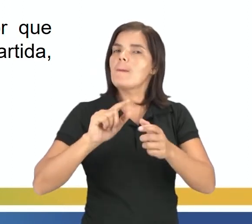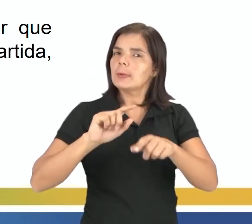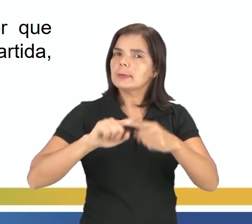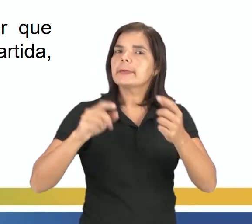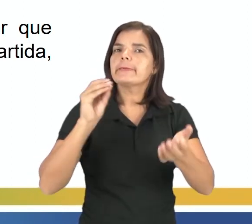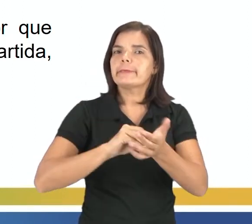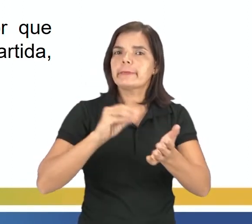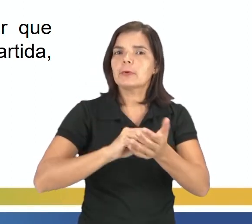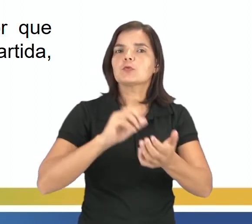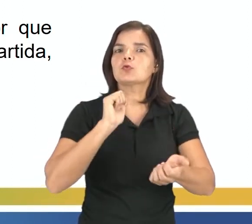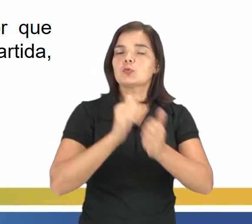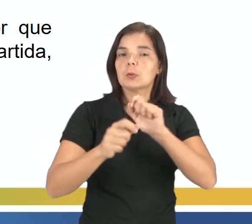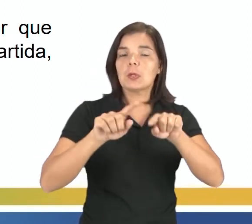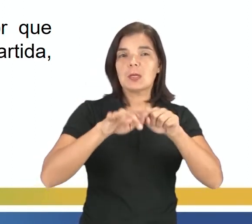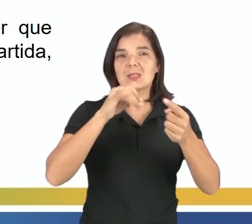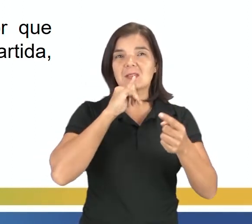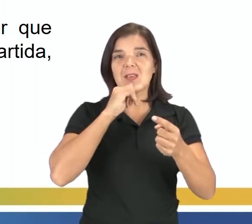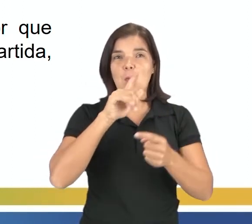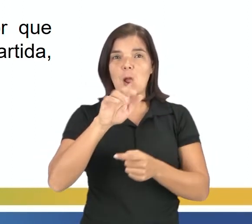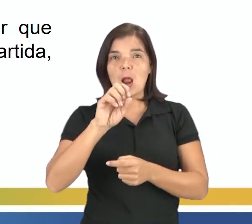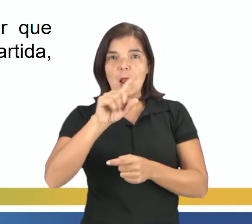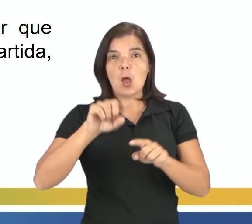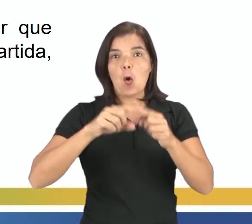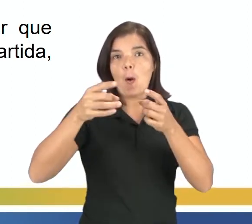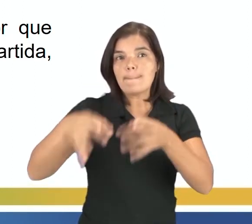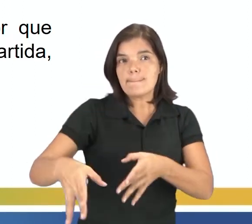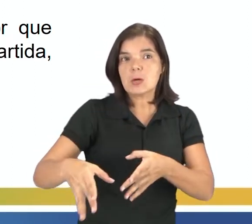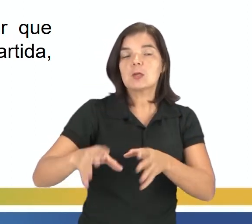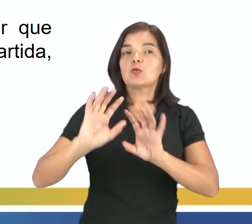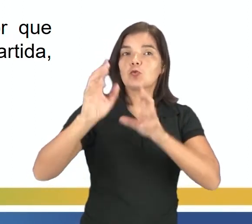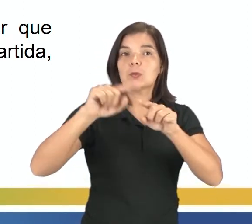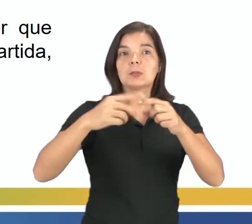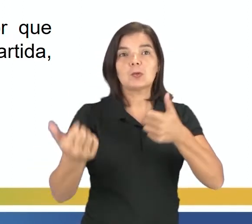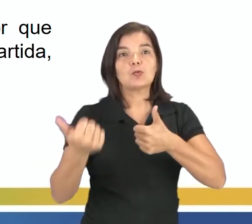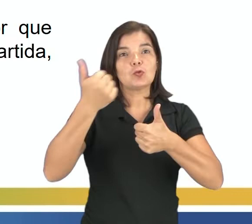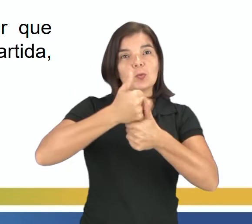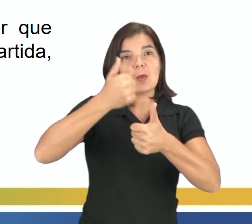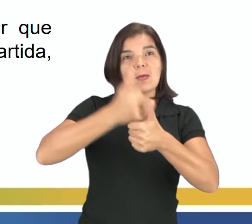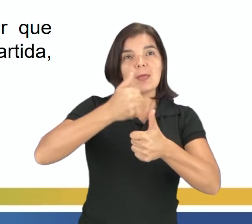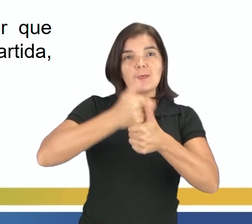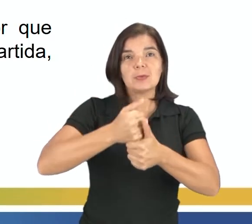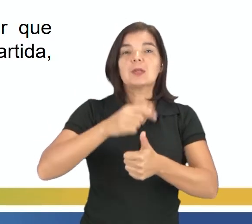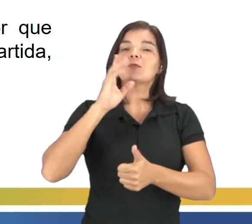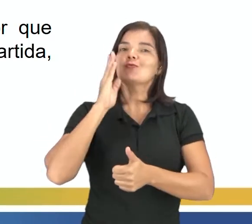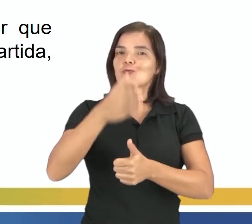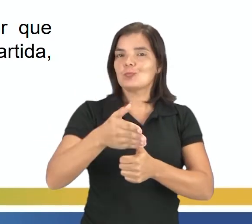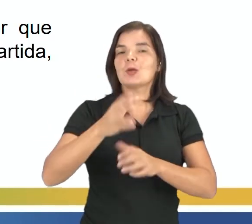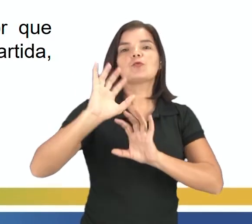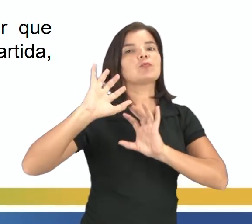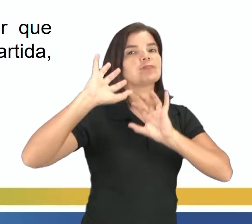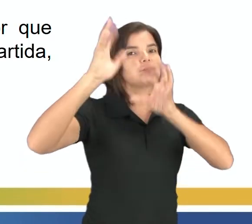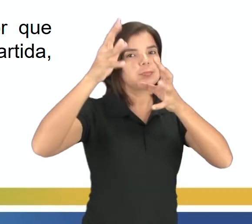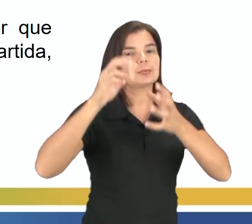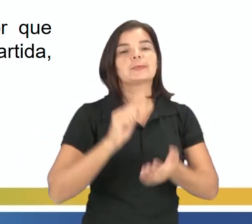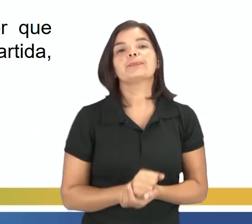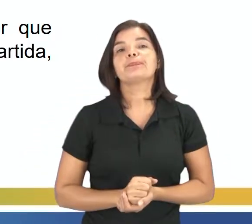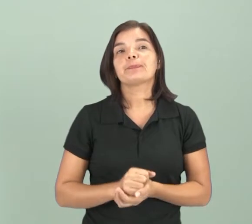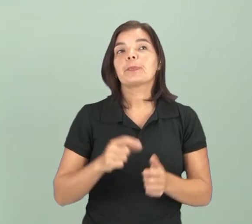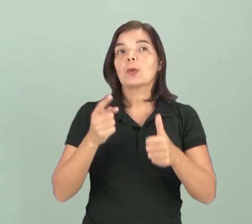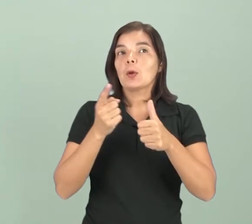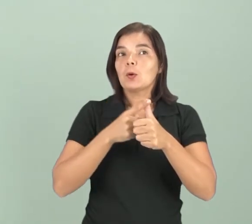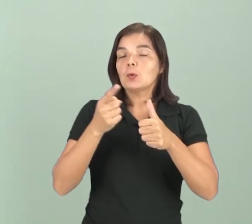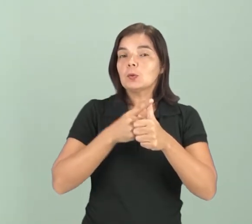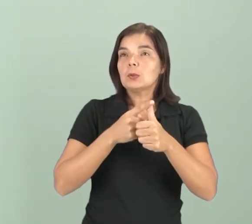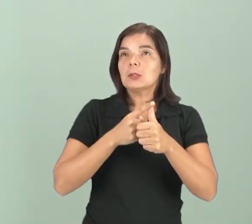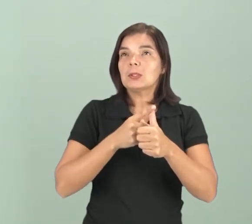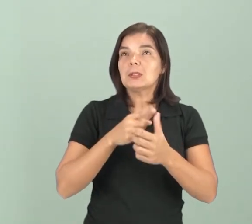sofreu a falta. No caso de lesão ou abandono de partida, seu substituto direto deve realizar os arremessos. Os lances